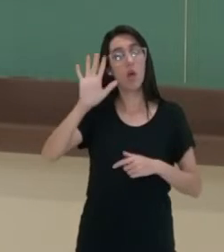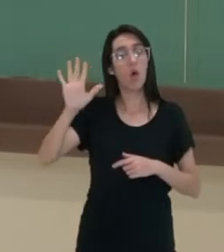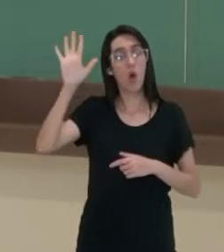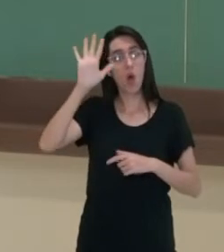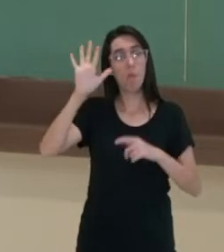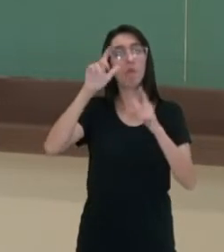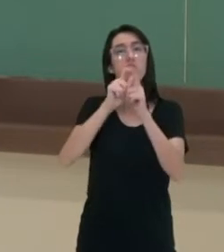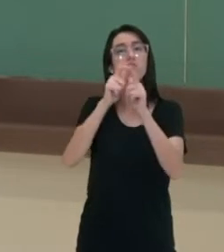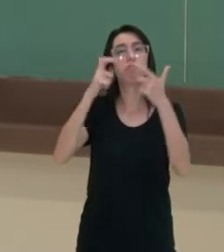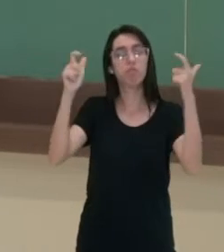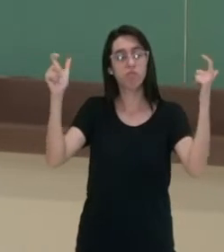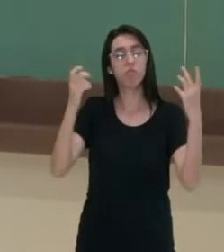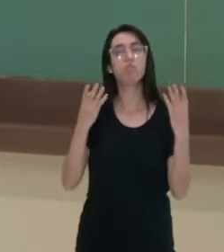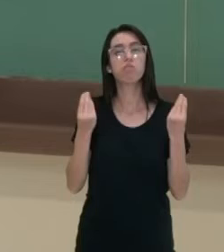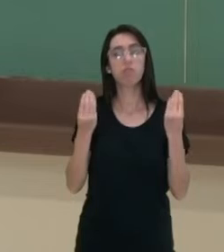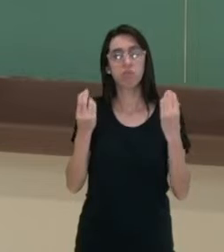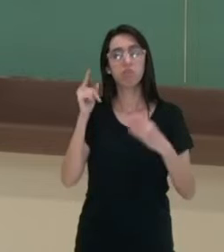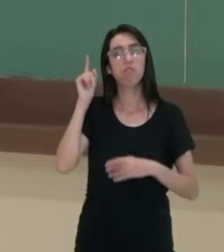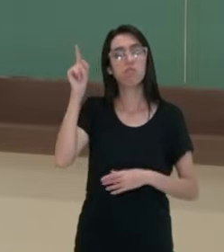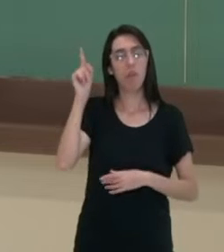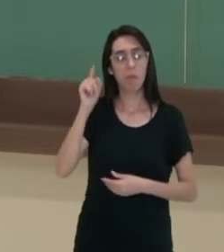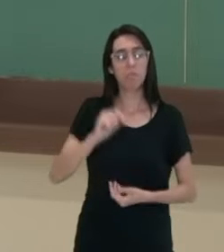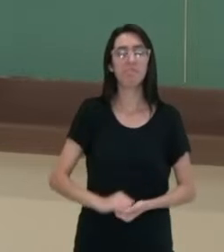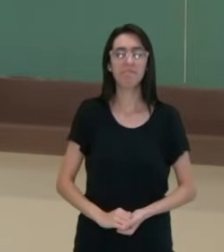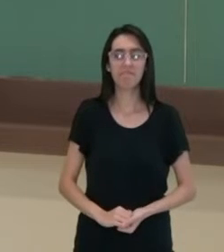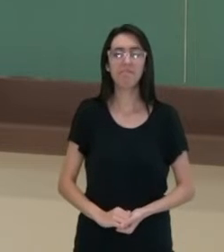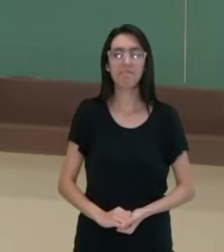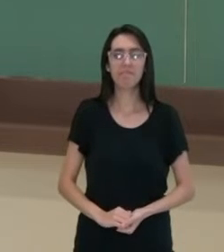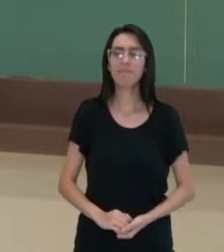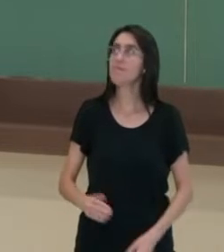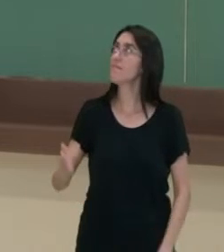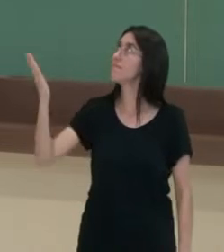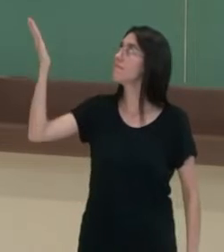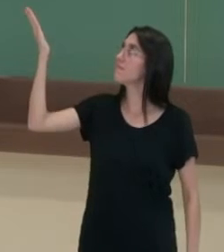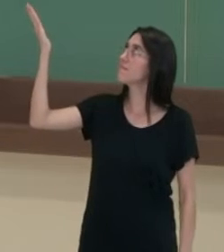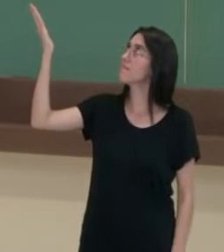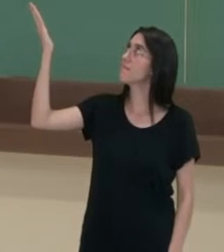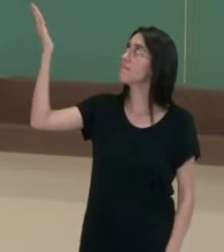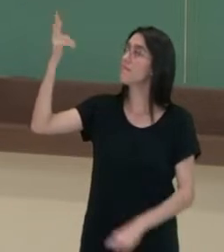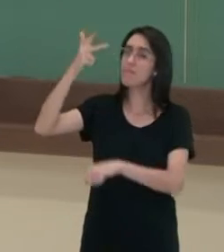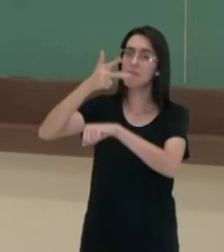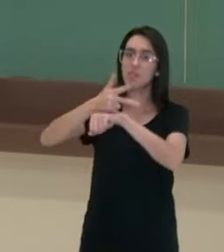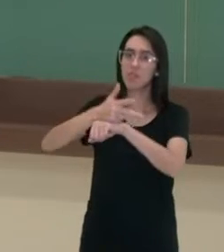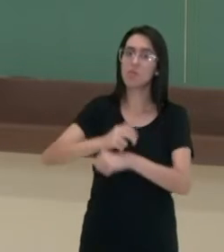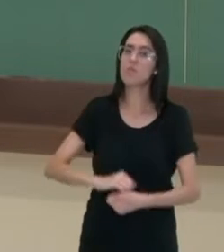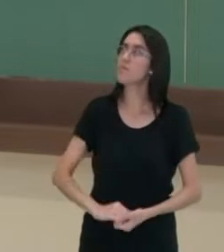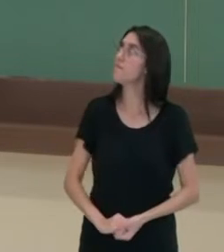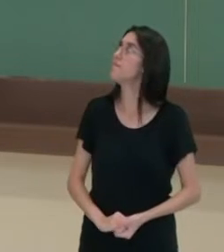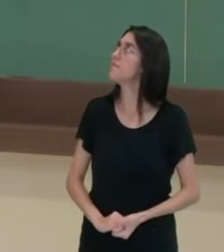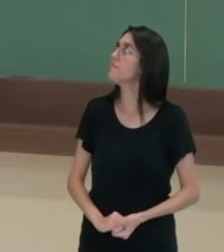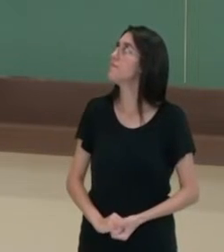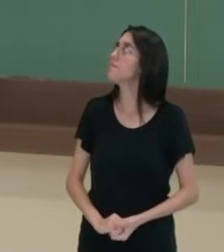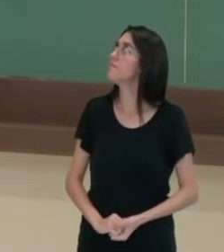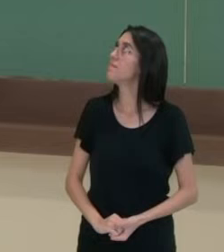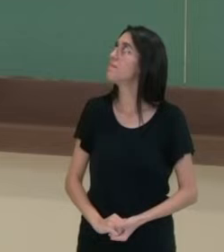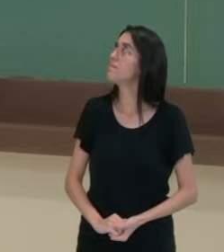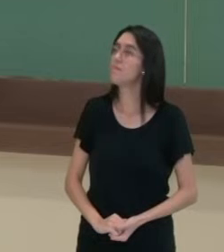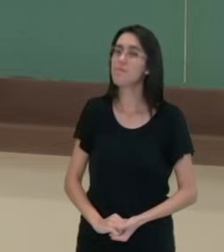aumento significativo da prática da greco-romana na Europa. A luta greco-romana é essa aqui, da imagem. Como a gente pode ver, não